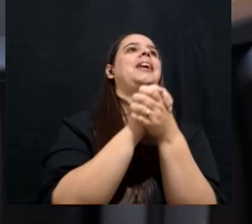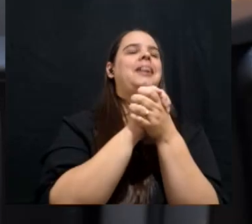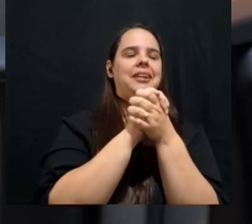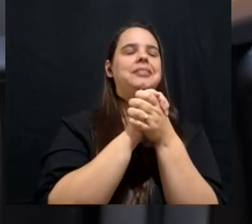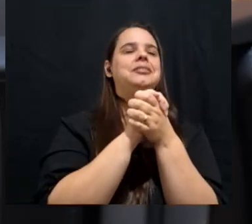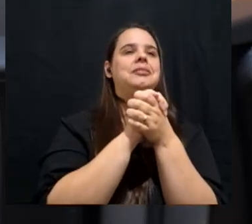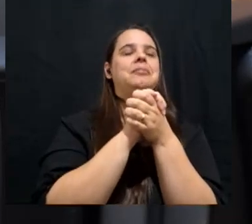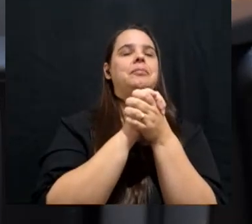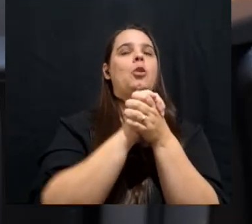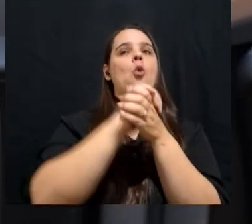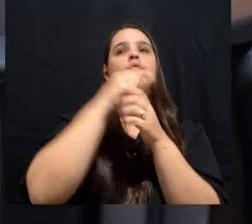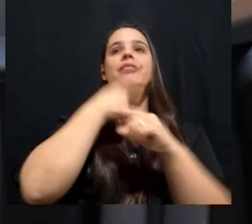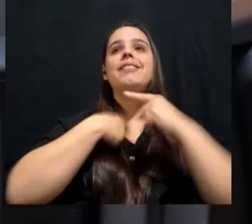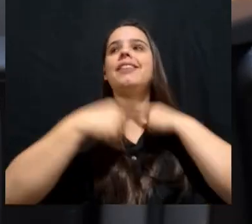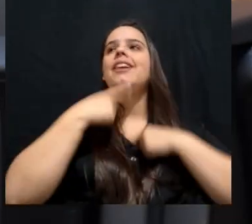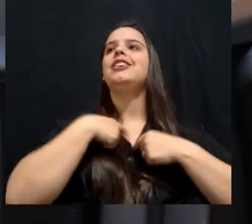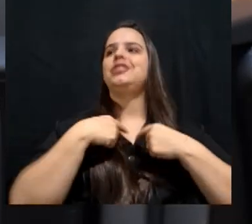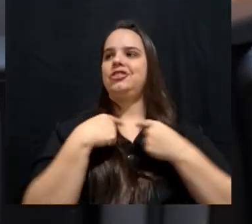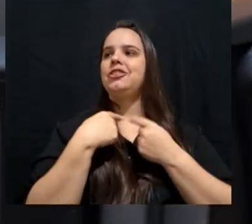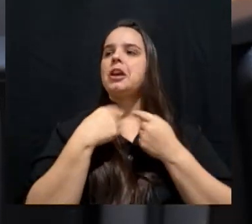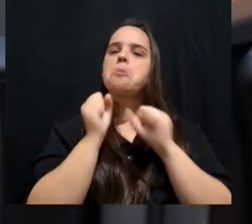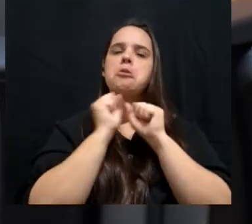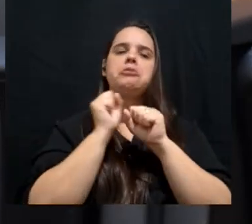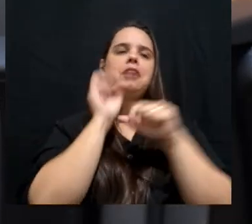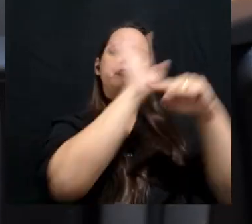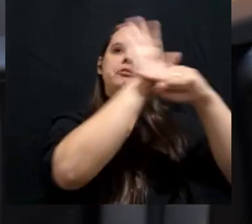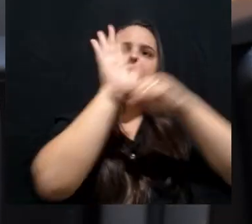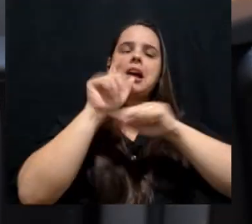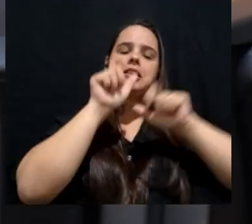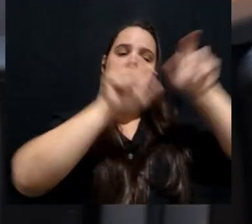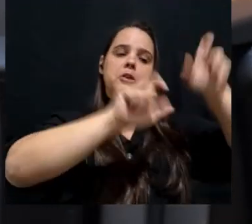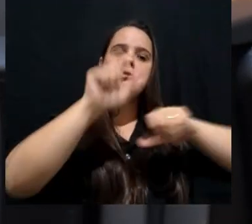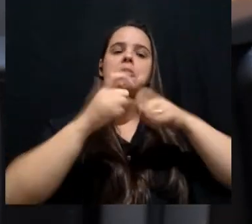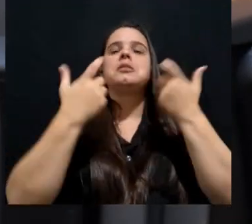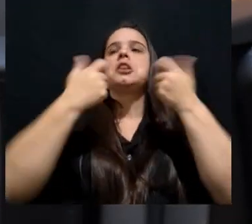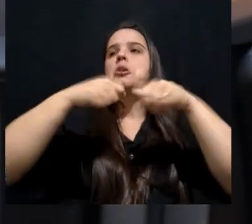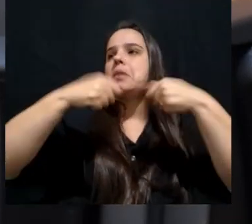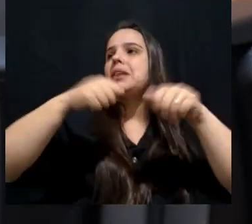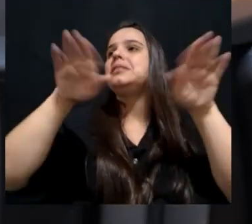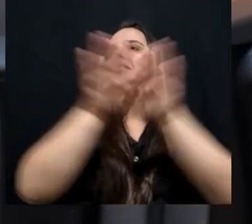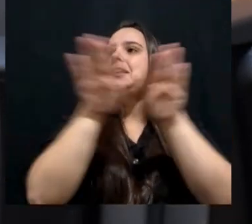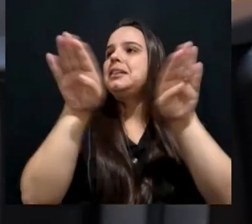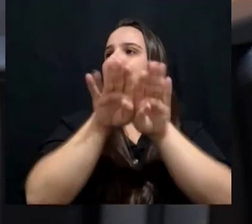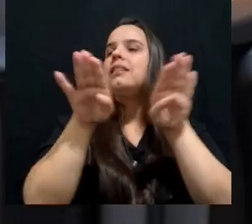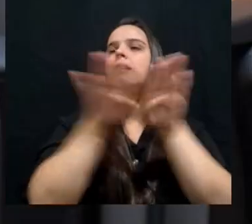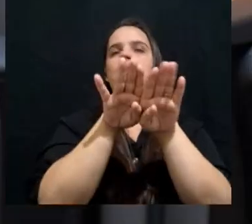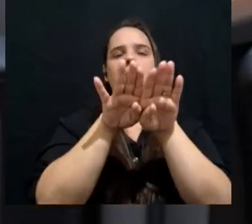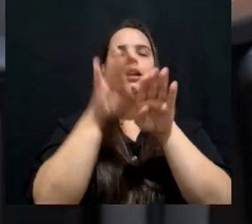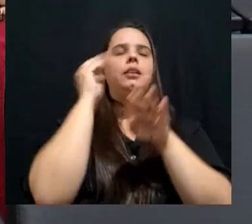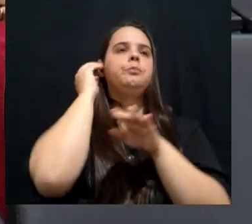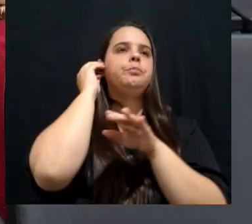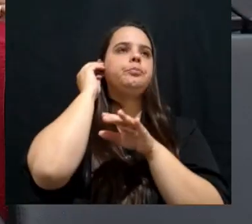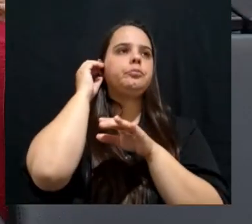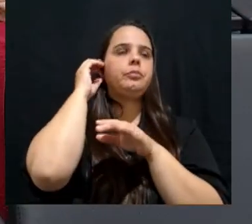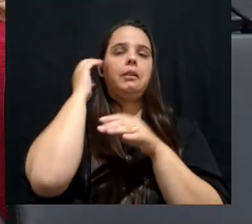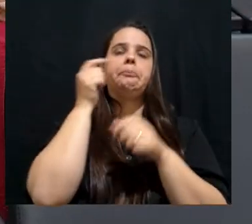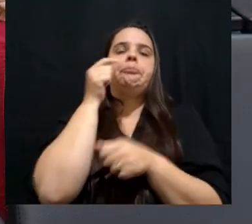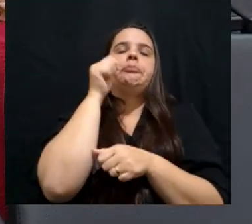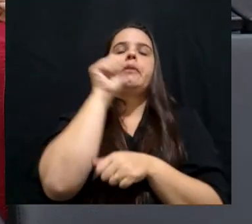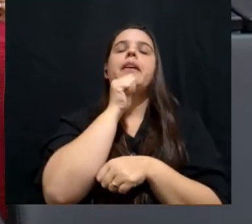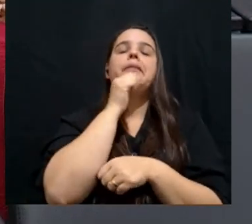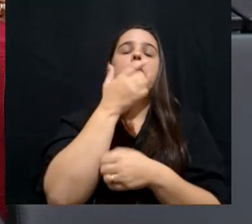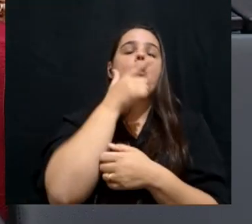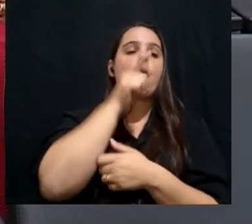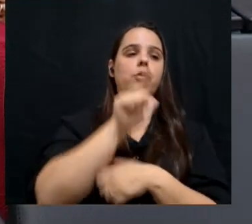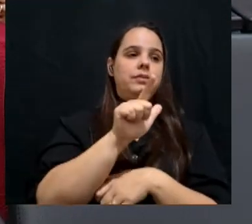aí ações para ajudar aí pessoas que hoje precisam mesmo e ainda não têm essa condição. Tá certo,